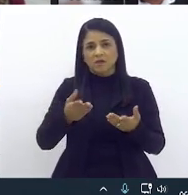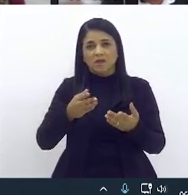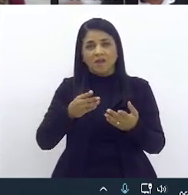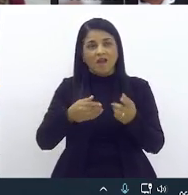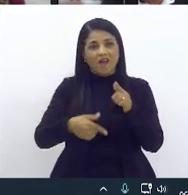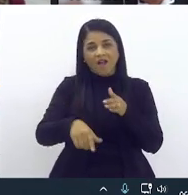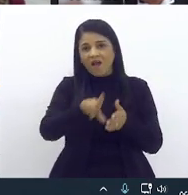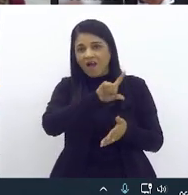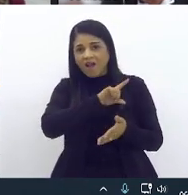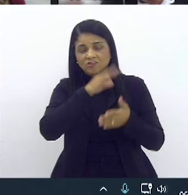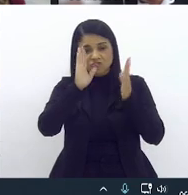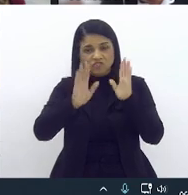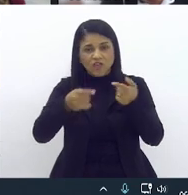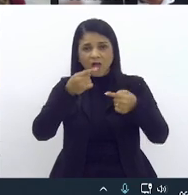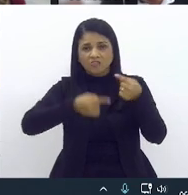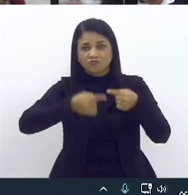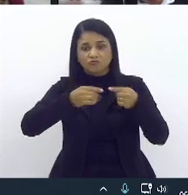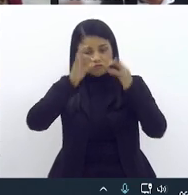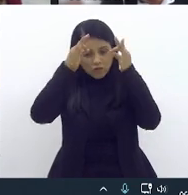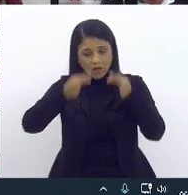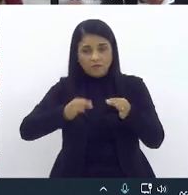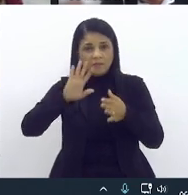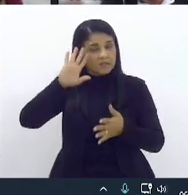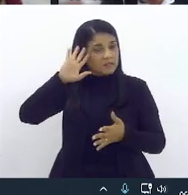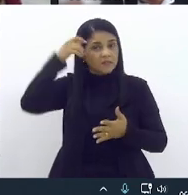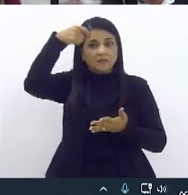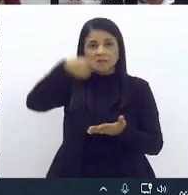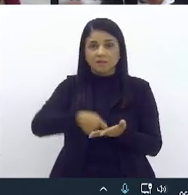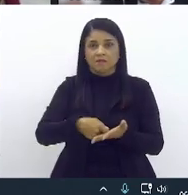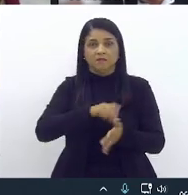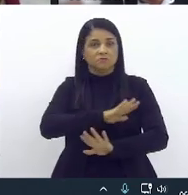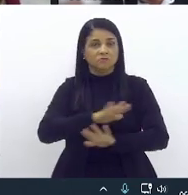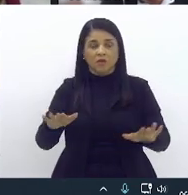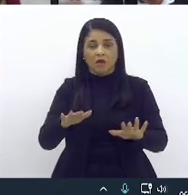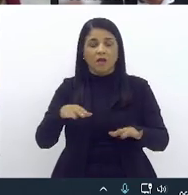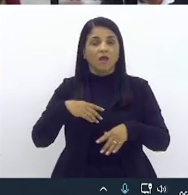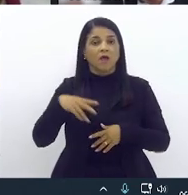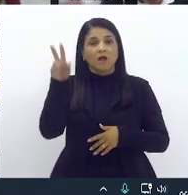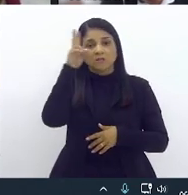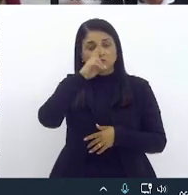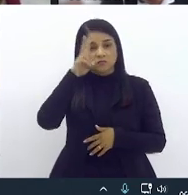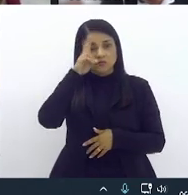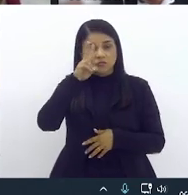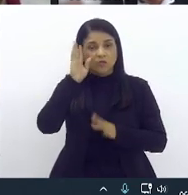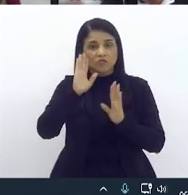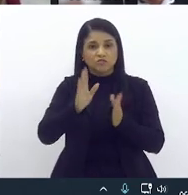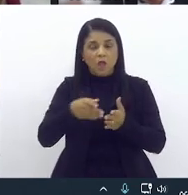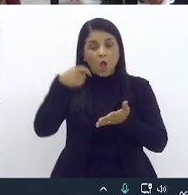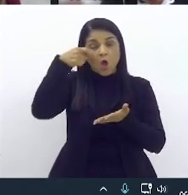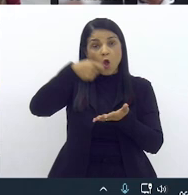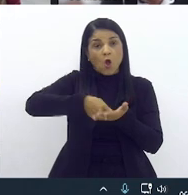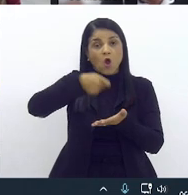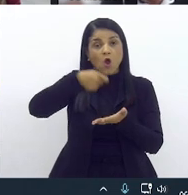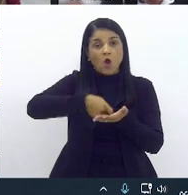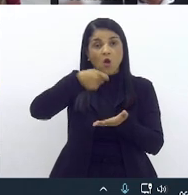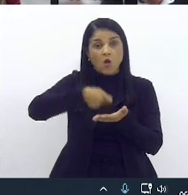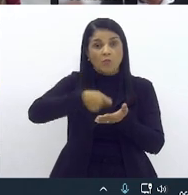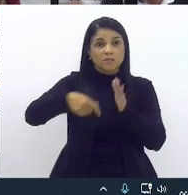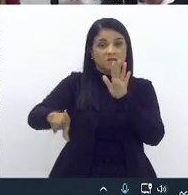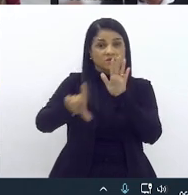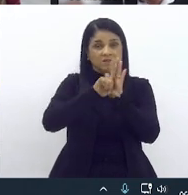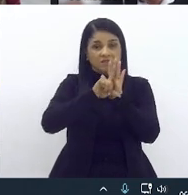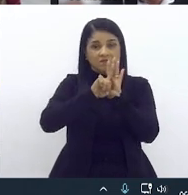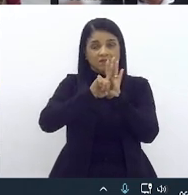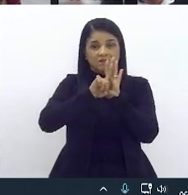ser imediatamente definido. Então, nesse histórico, já há obrigação da